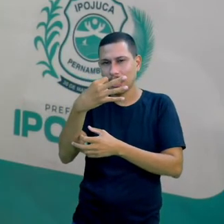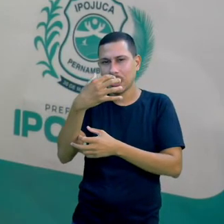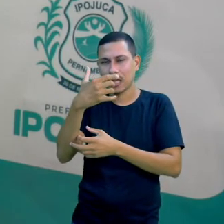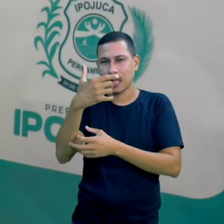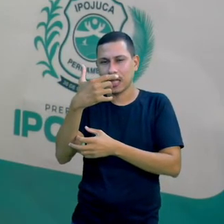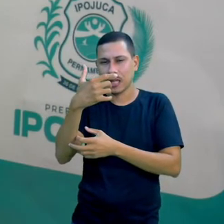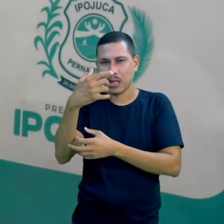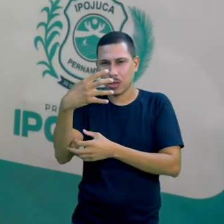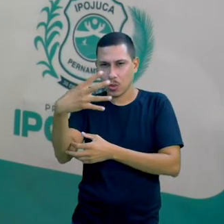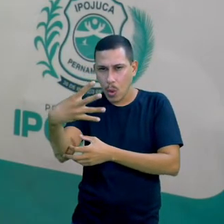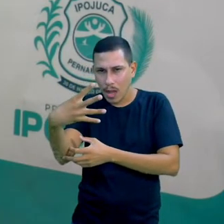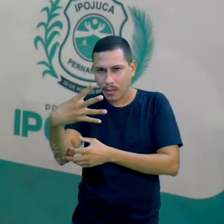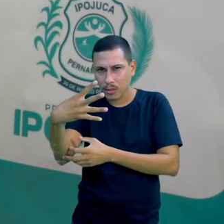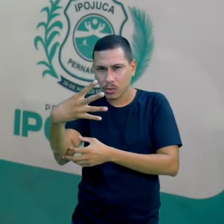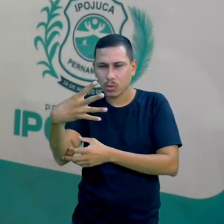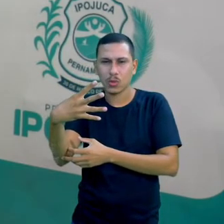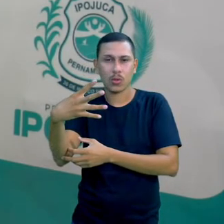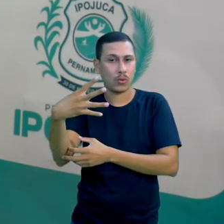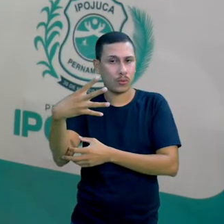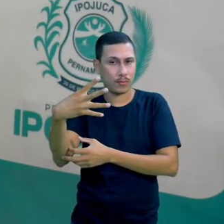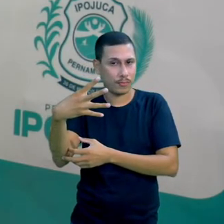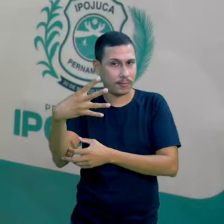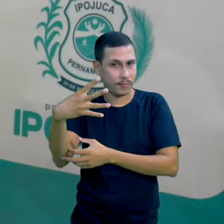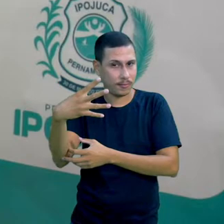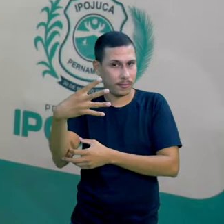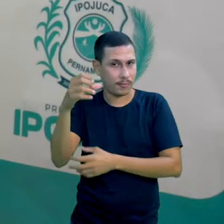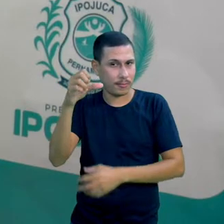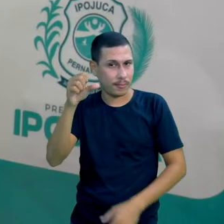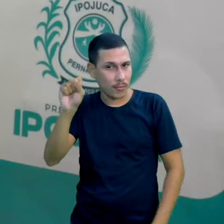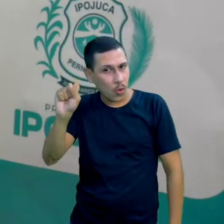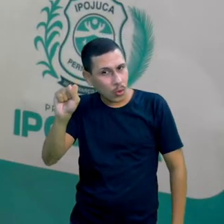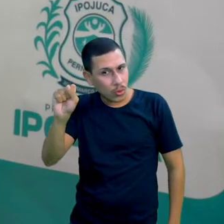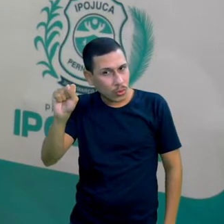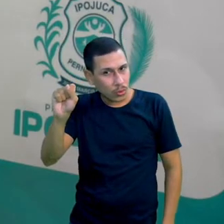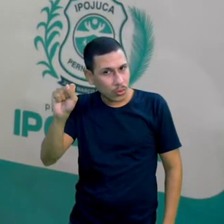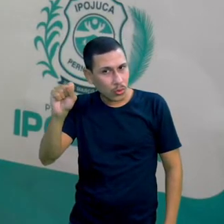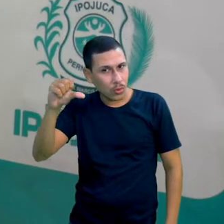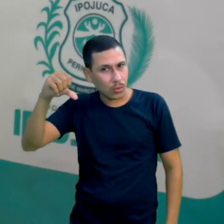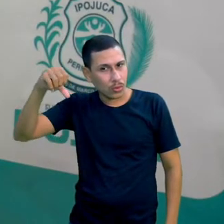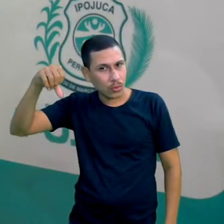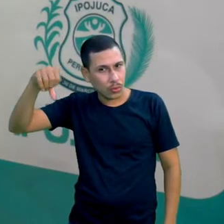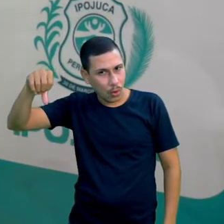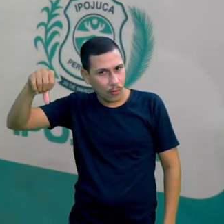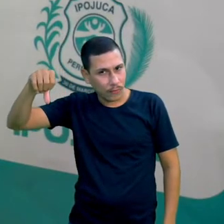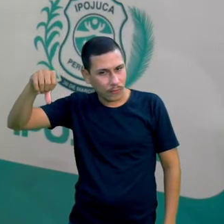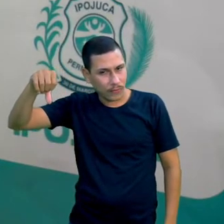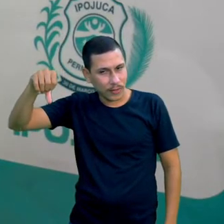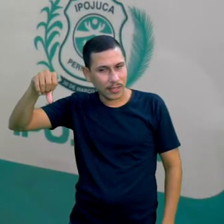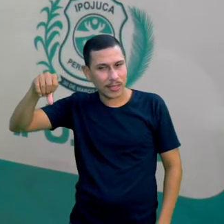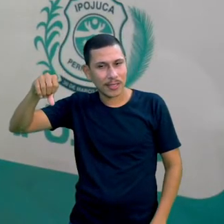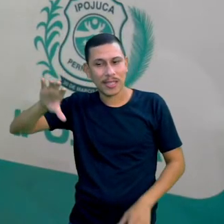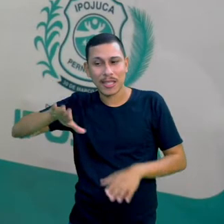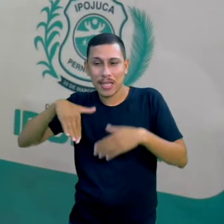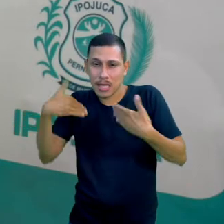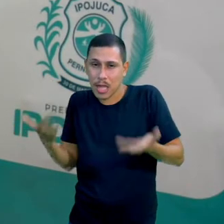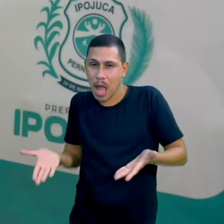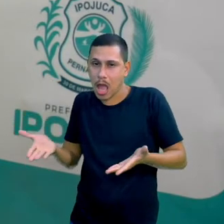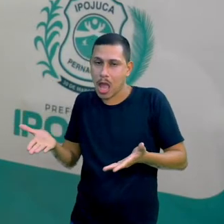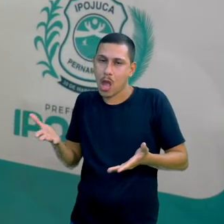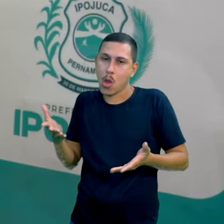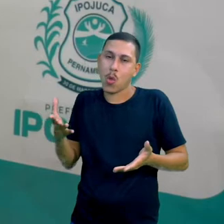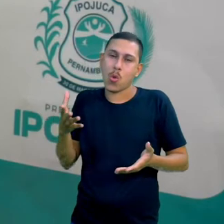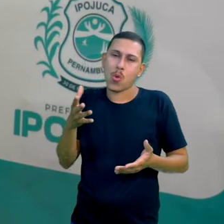4, nota 3 agora já melhorou, 8, nota 4, 9. Então, a de